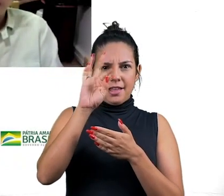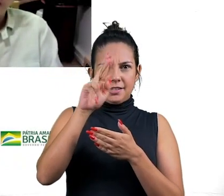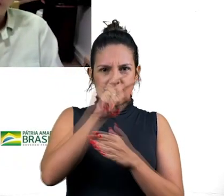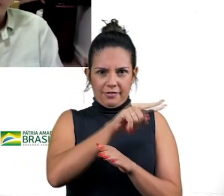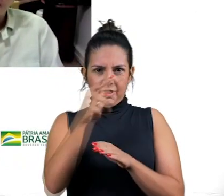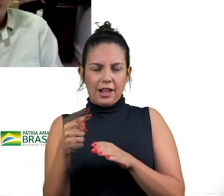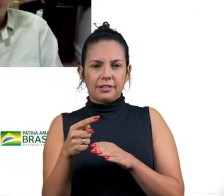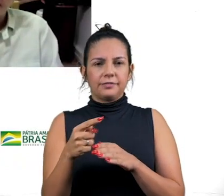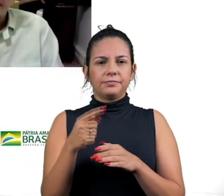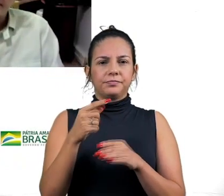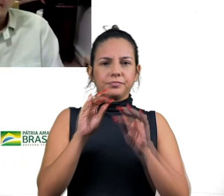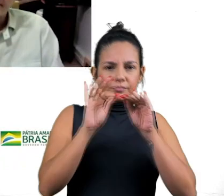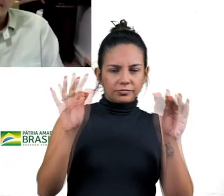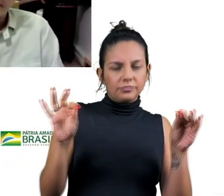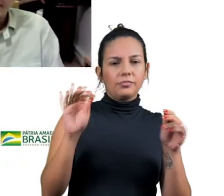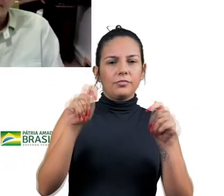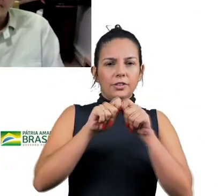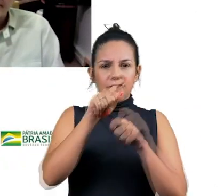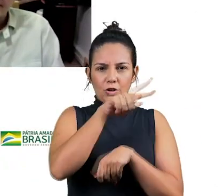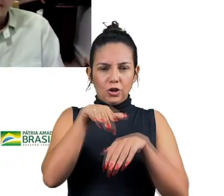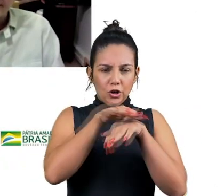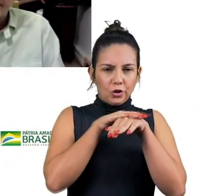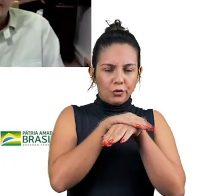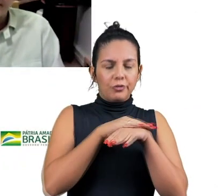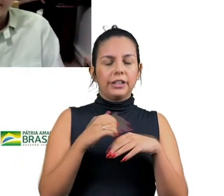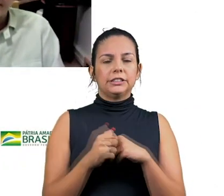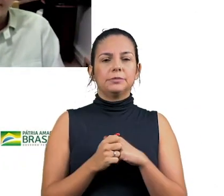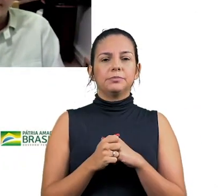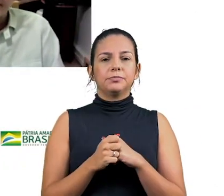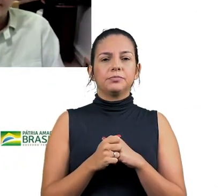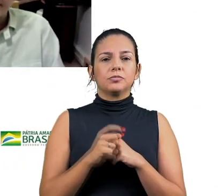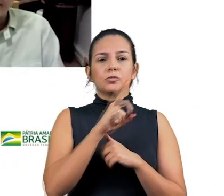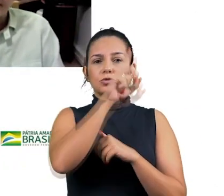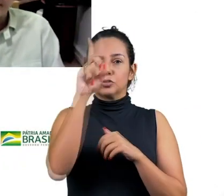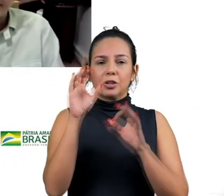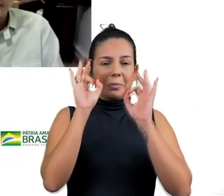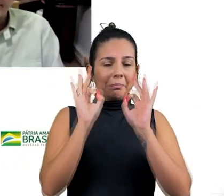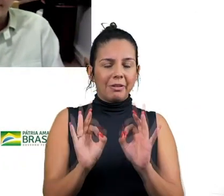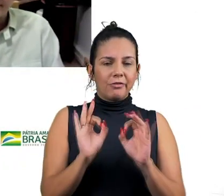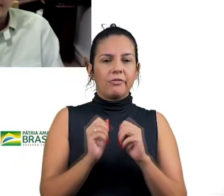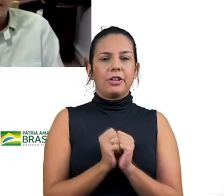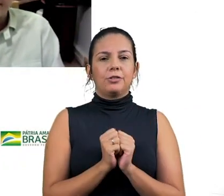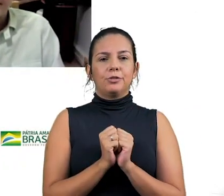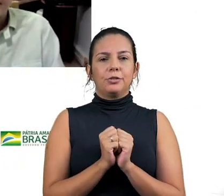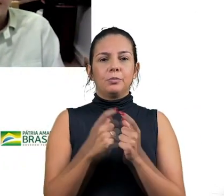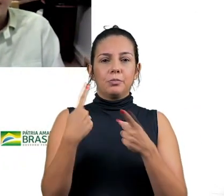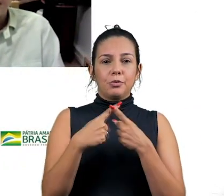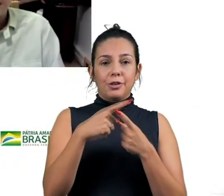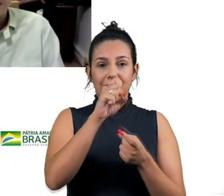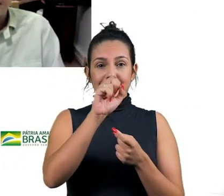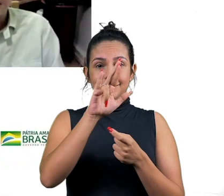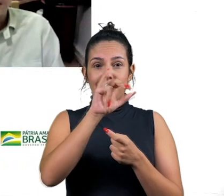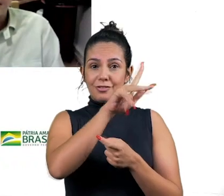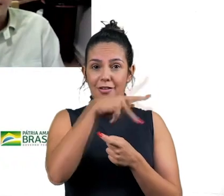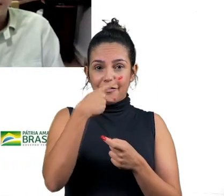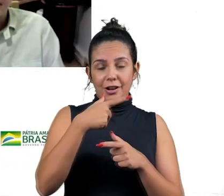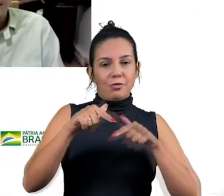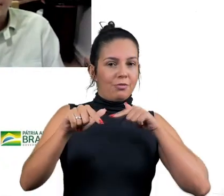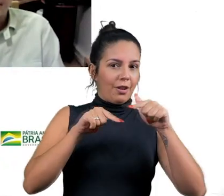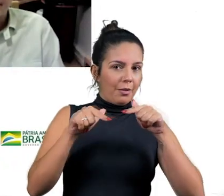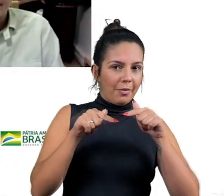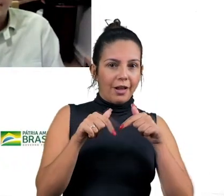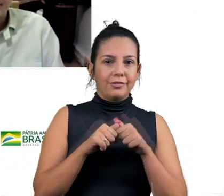lá tornando elástico esse tempo de fazer essa conversa com vocês, mas o dia é perfeito, porque o Sérgio vai falar do